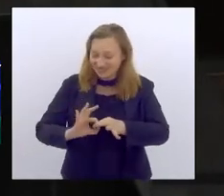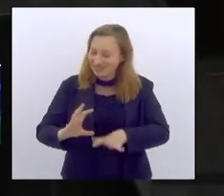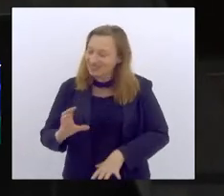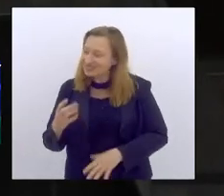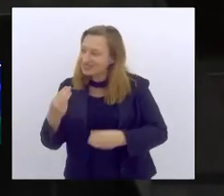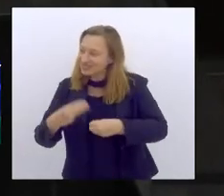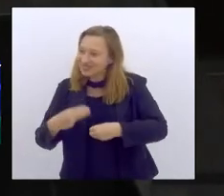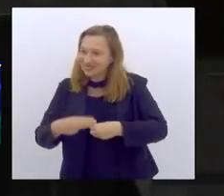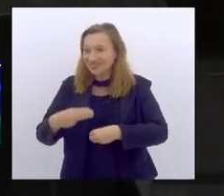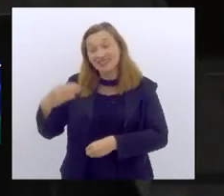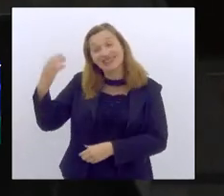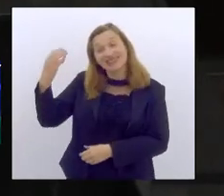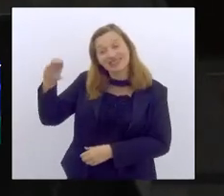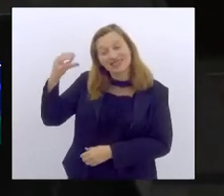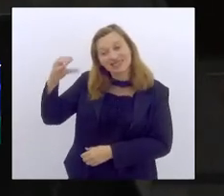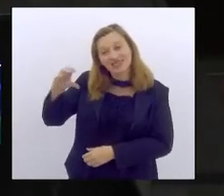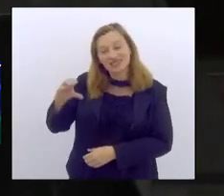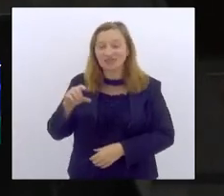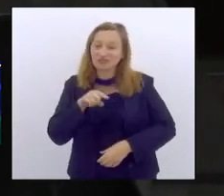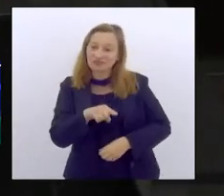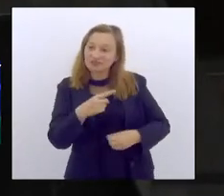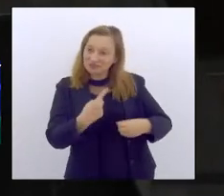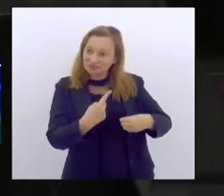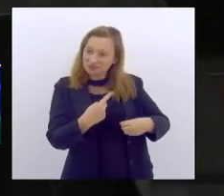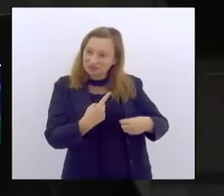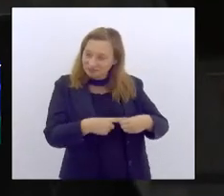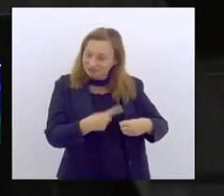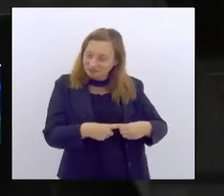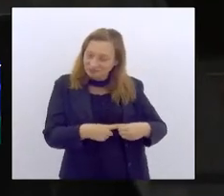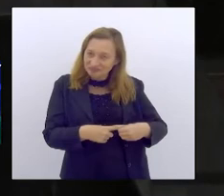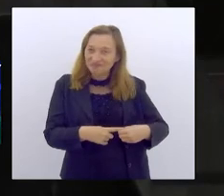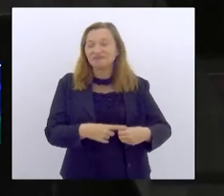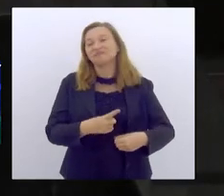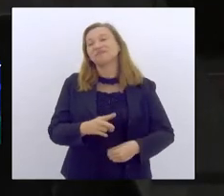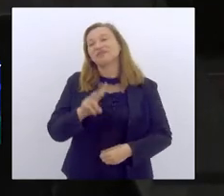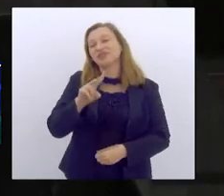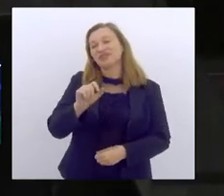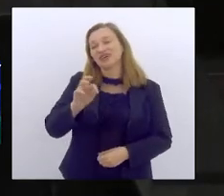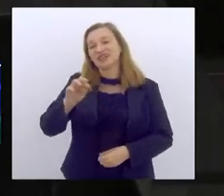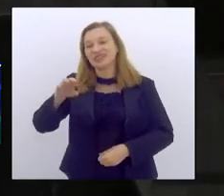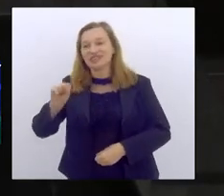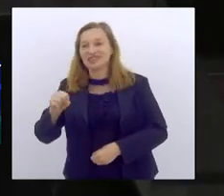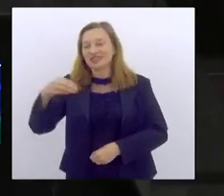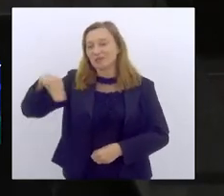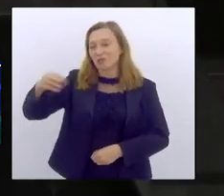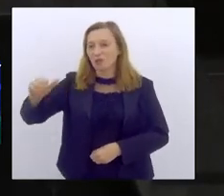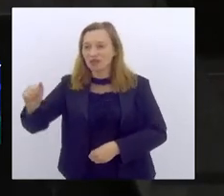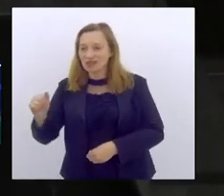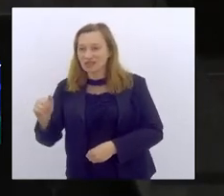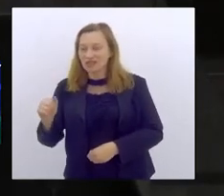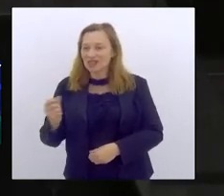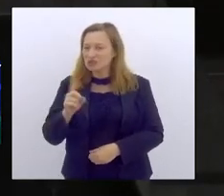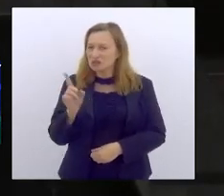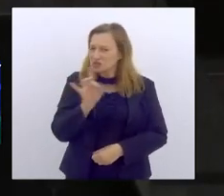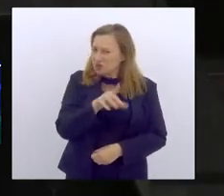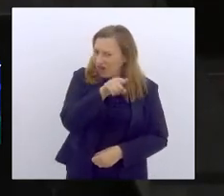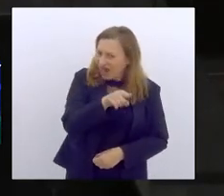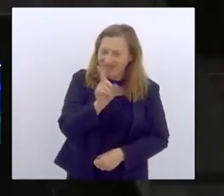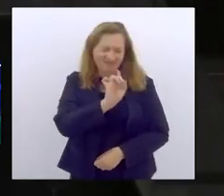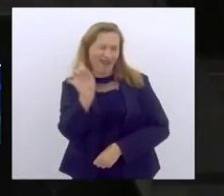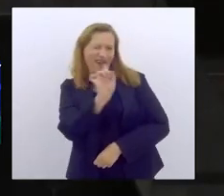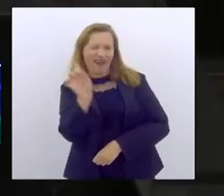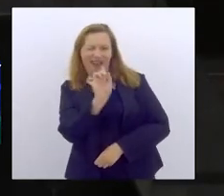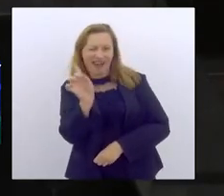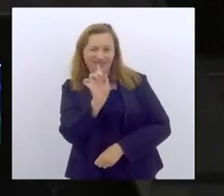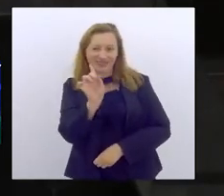Niterói e neste município neste bairro Várzea das Moças a população alinhando é só lá na